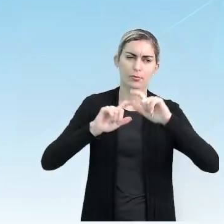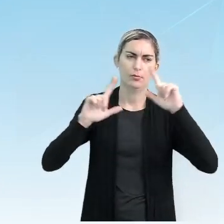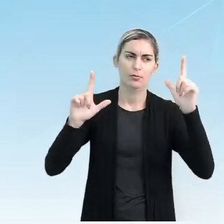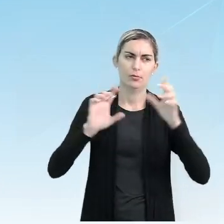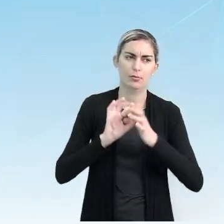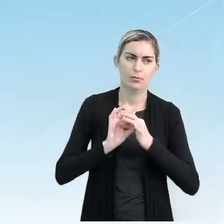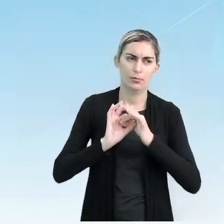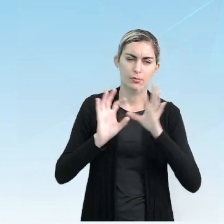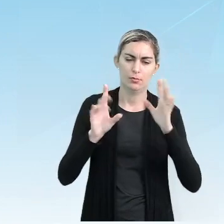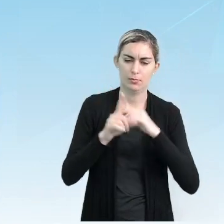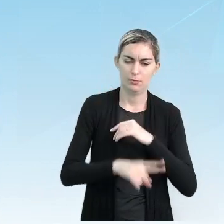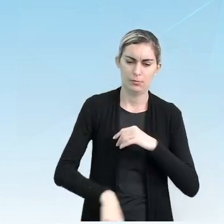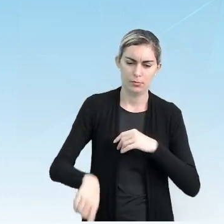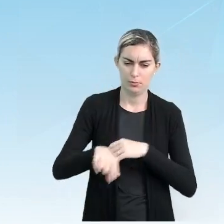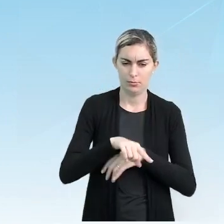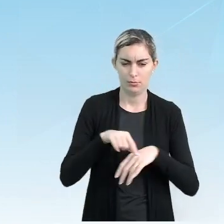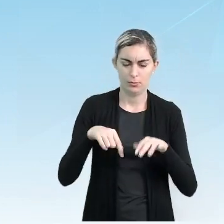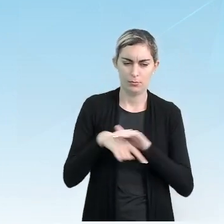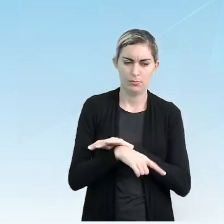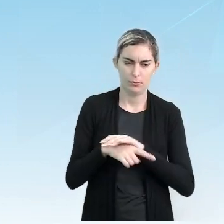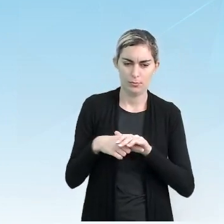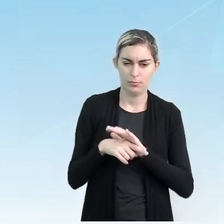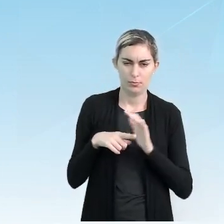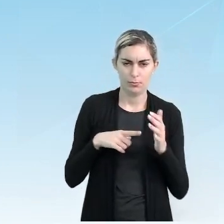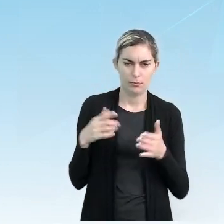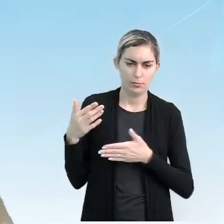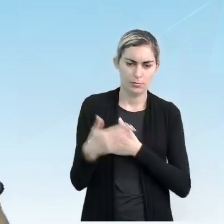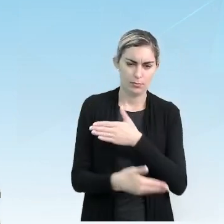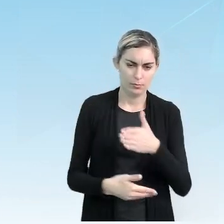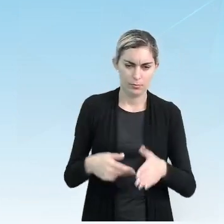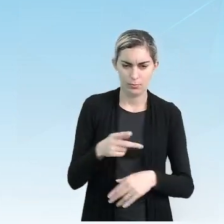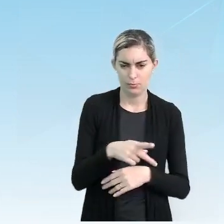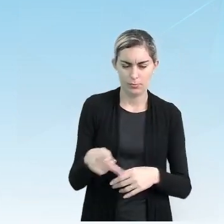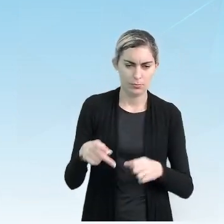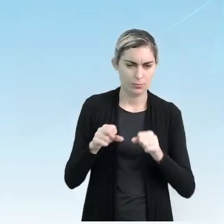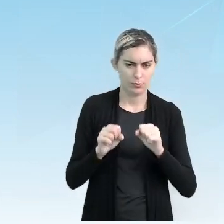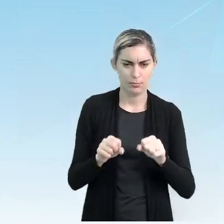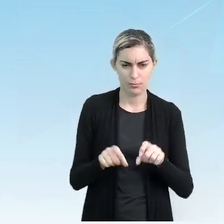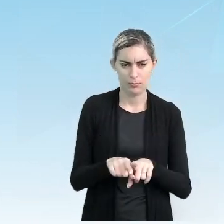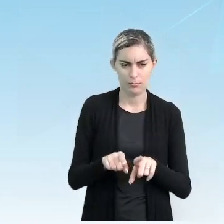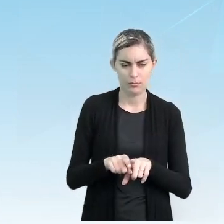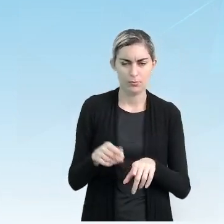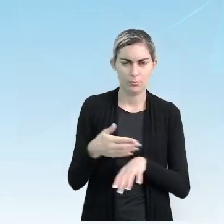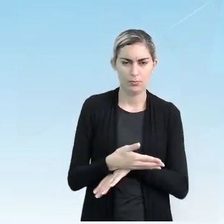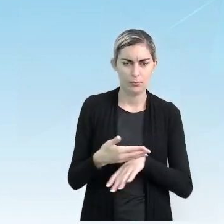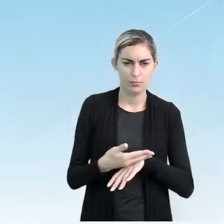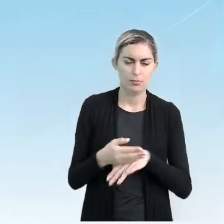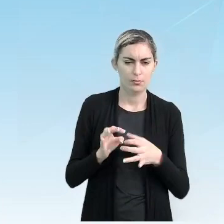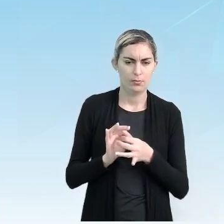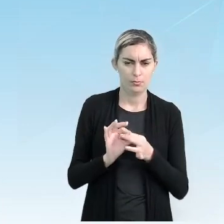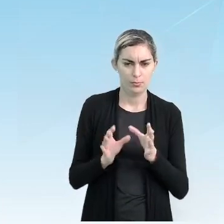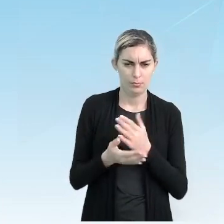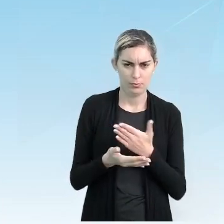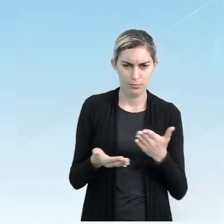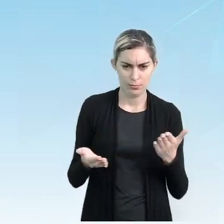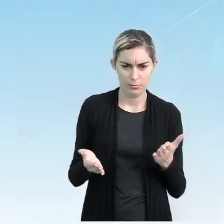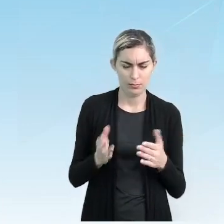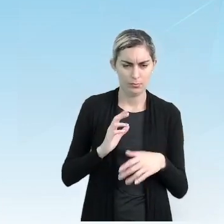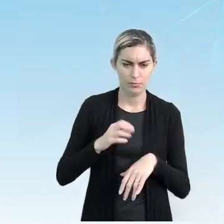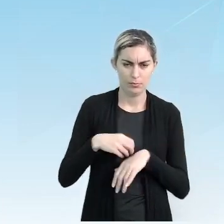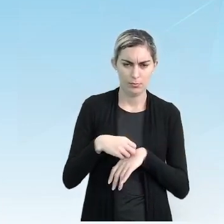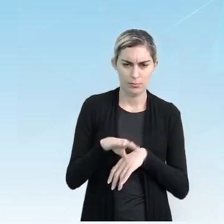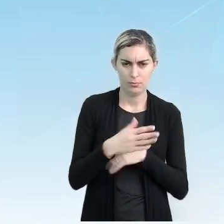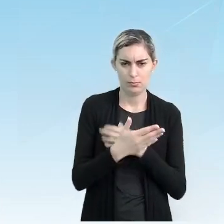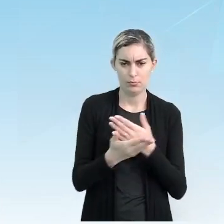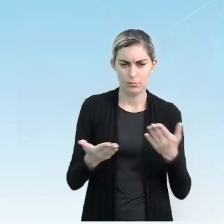disponíveis para que o nosso estudante pesquise, na verdade. Tem acesso, o próprio professor também pode ter acesso e pode usufruir da melhor maneira possível. E eu deixo em